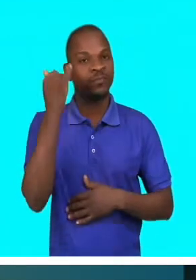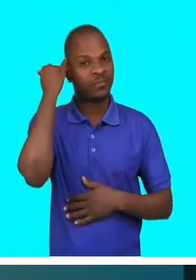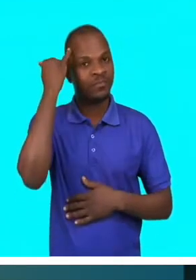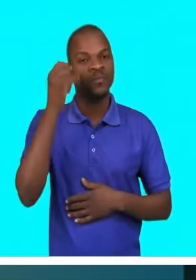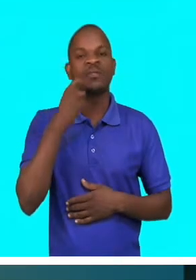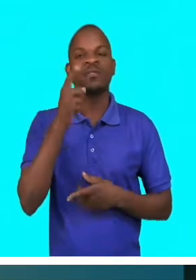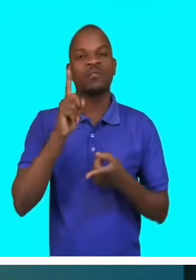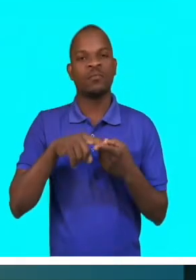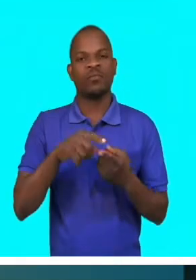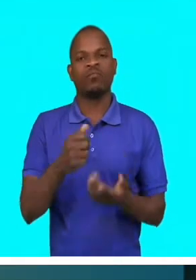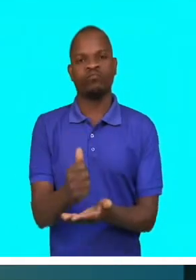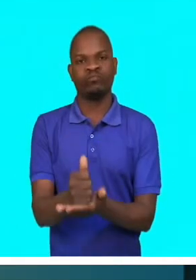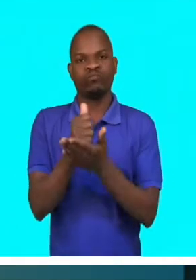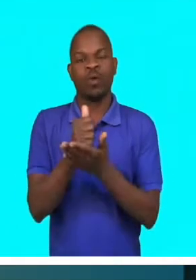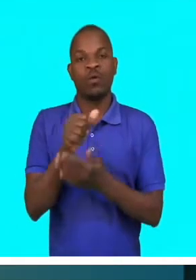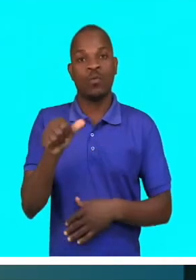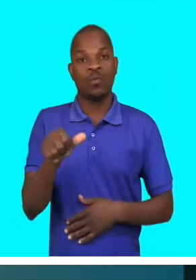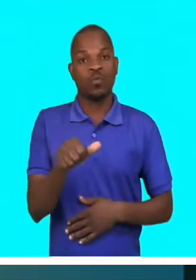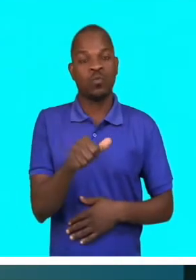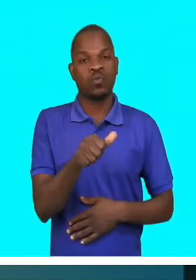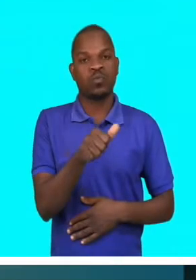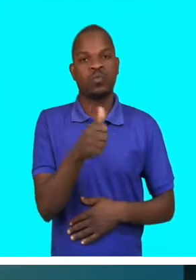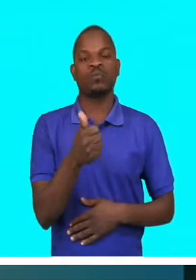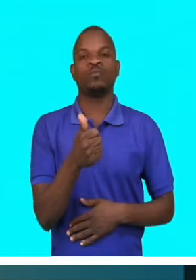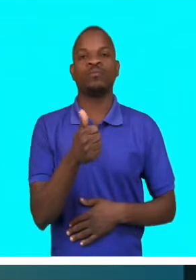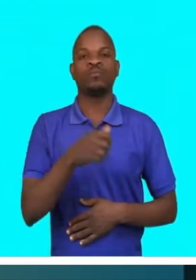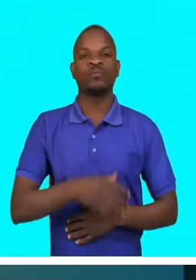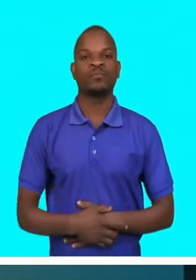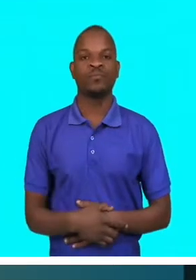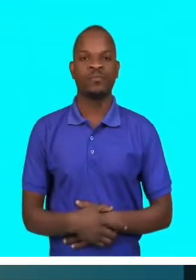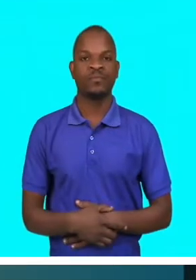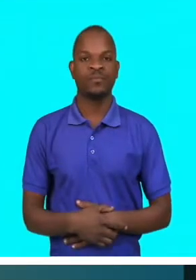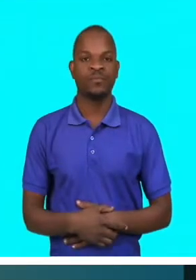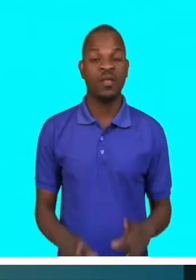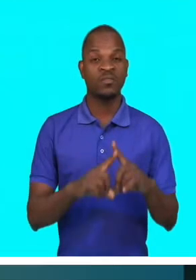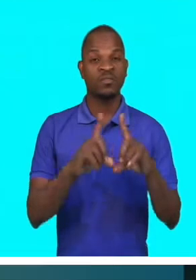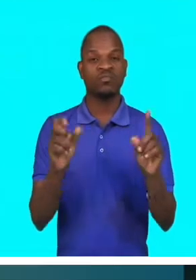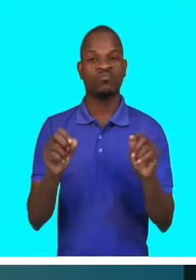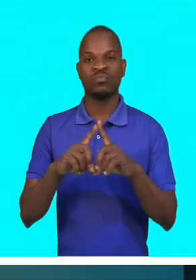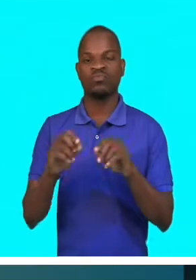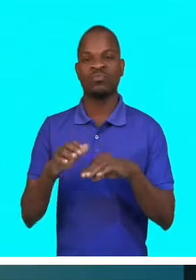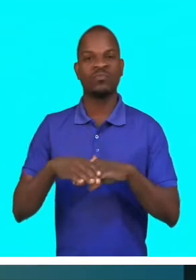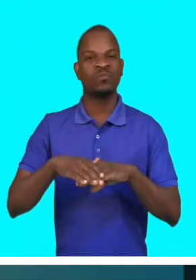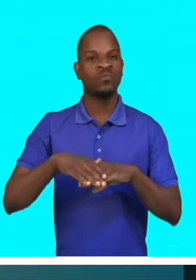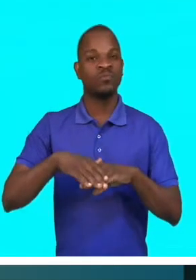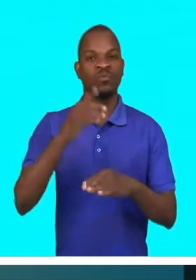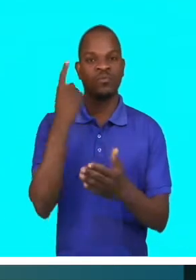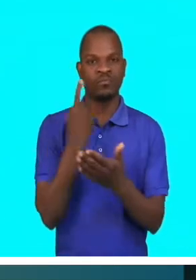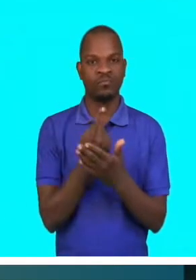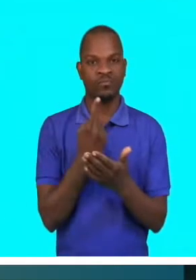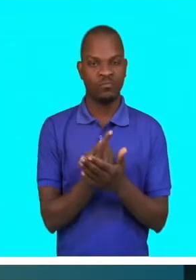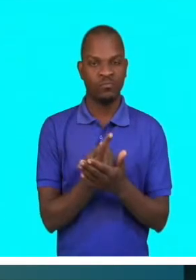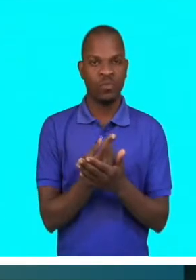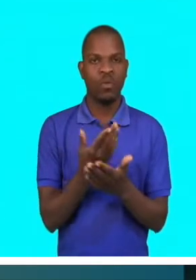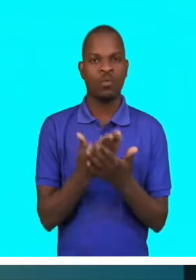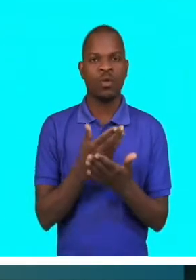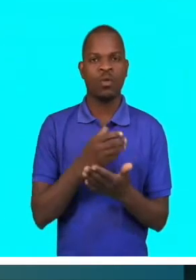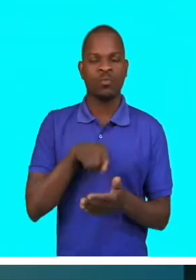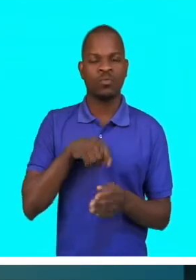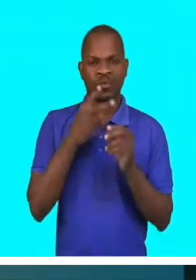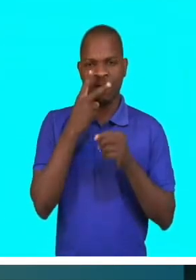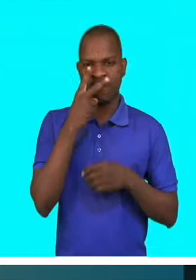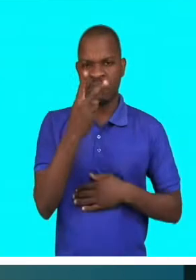iniciativa e garantem que vai ajudar a melhorar o seu desempenho. São ações bastante importantes. Nós vemos isto em todo o